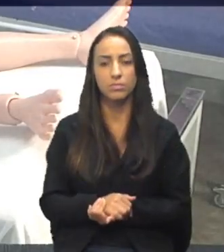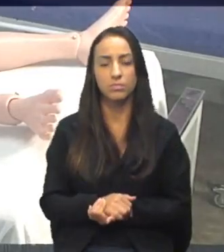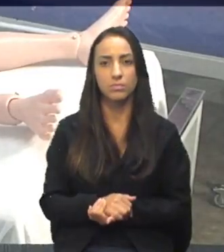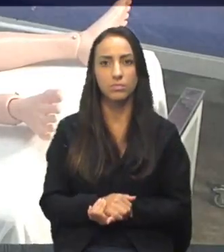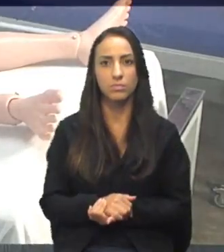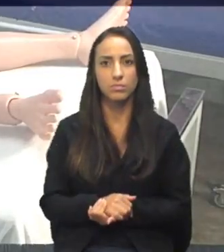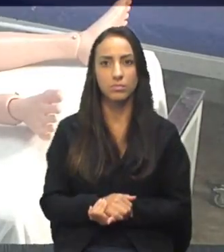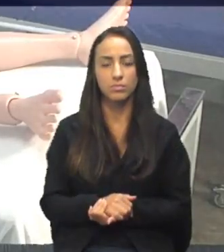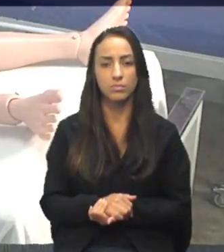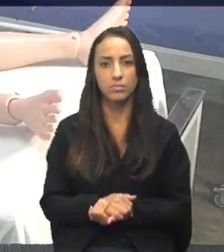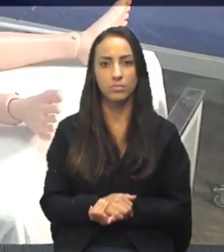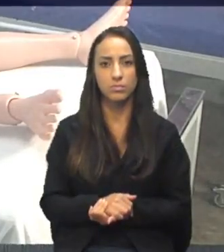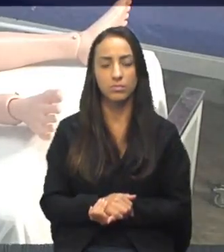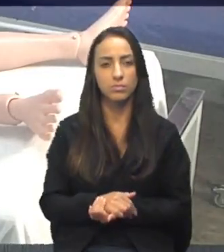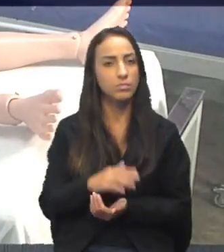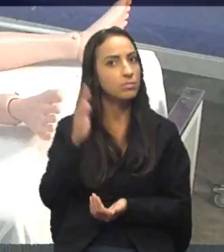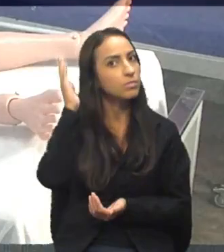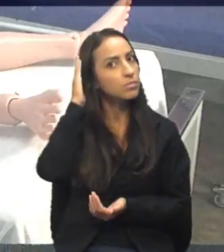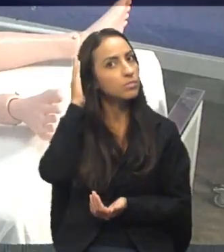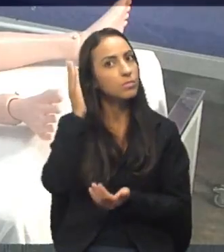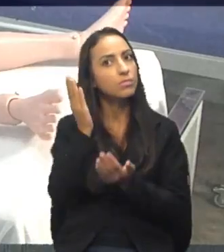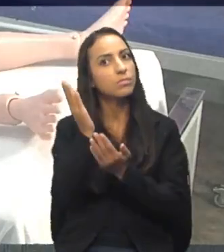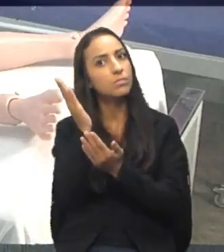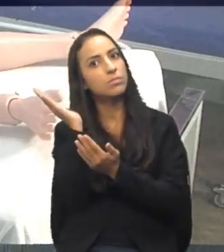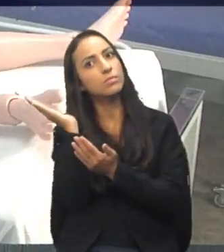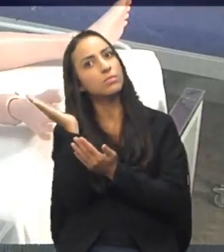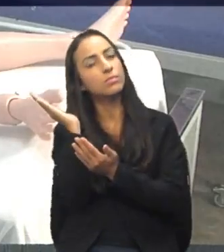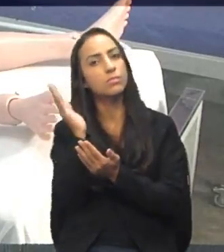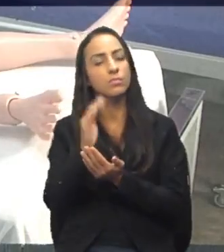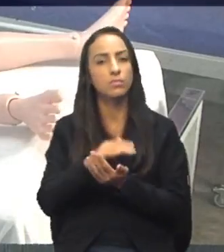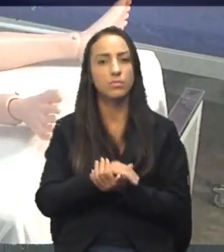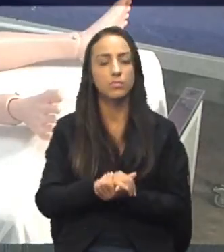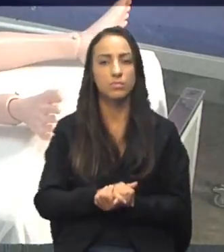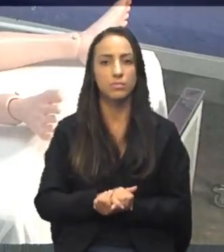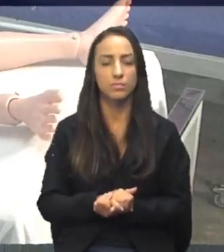e a cabeceira ligeiramente abaixada.